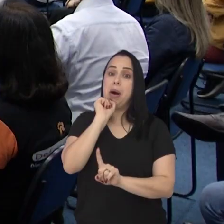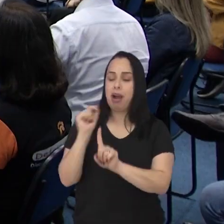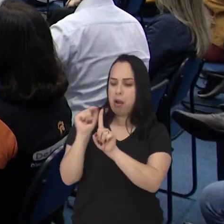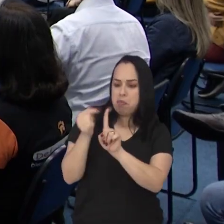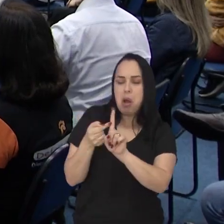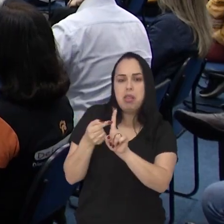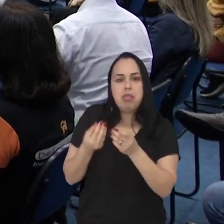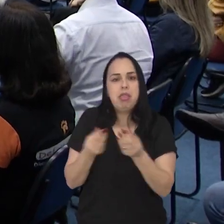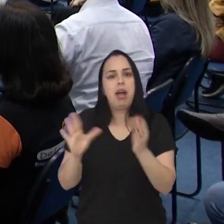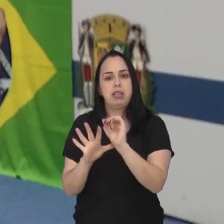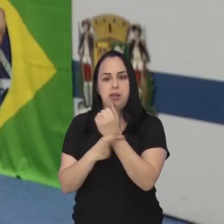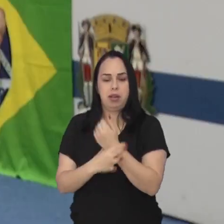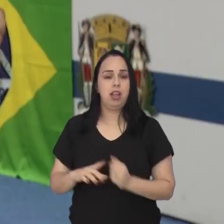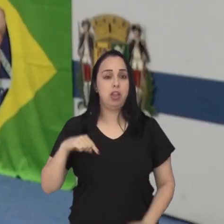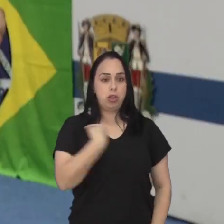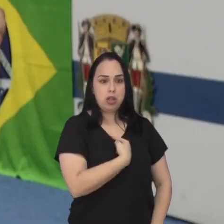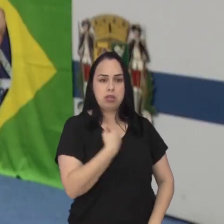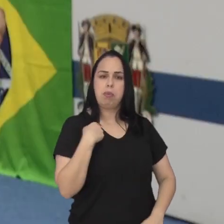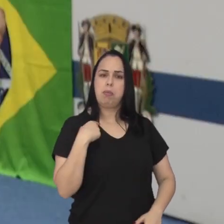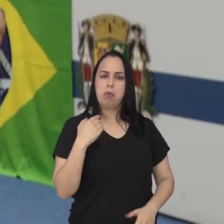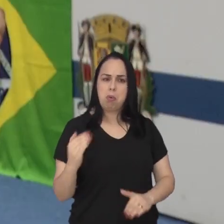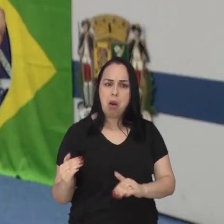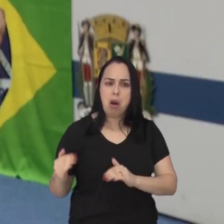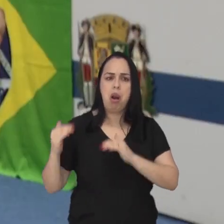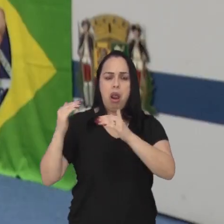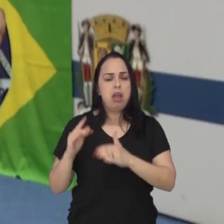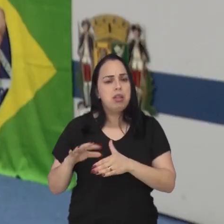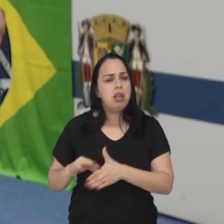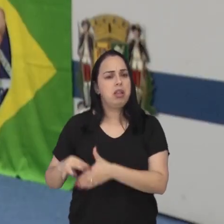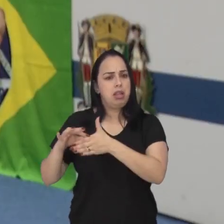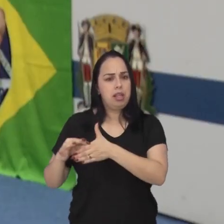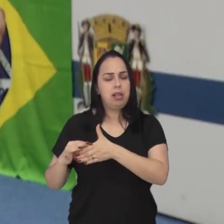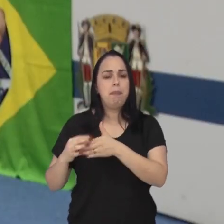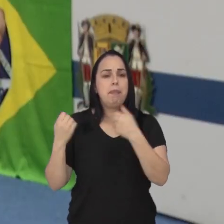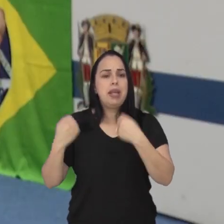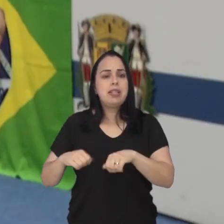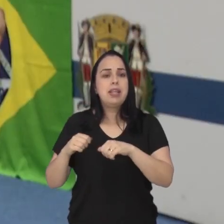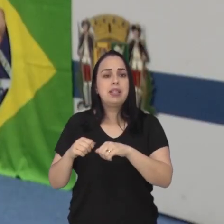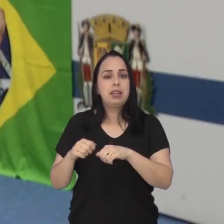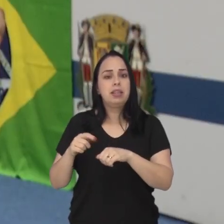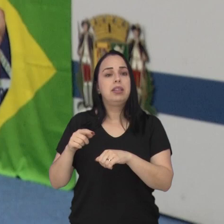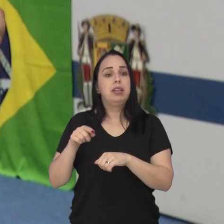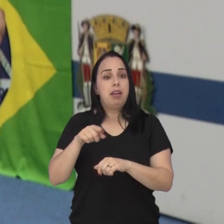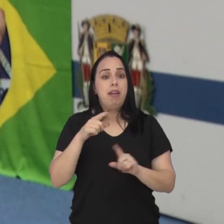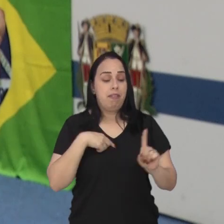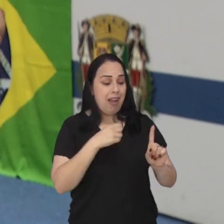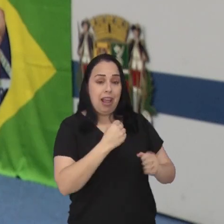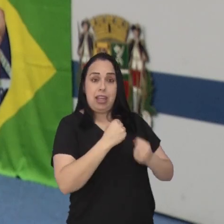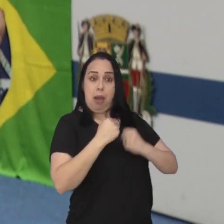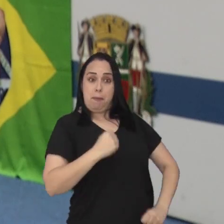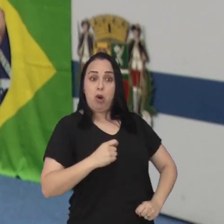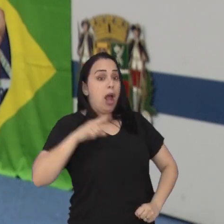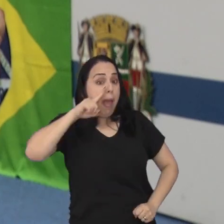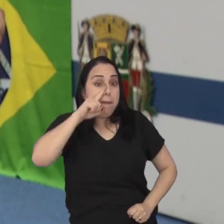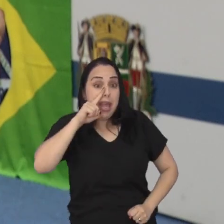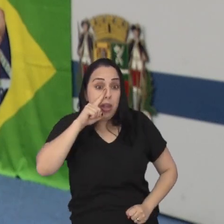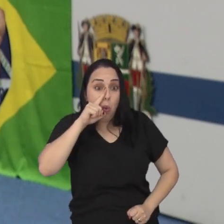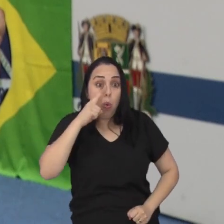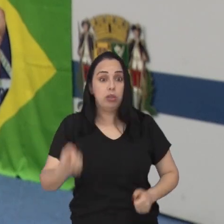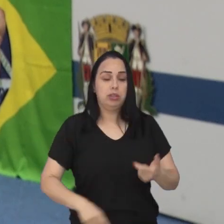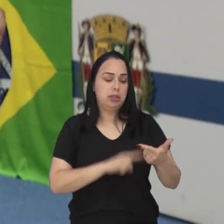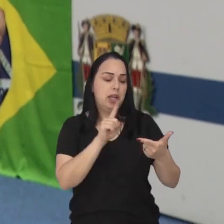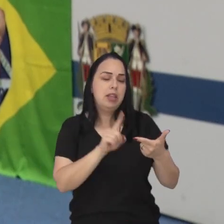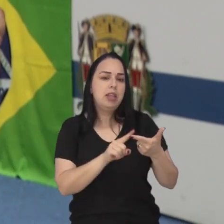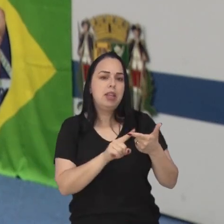para as gestantes. Nós, como os vereadores, como autoridades, nós devemos levar essa comunicação, primeiro do risco do